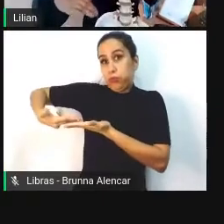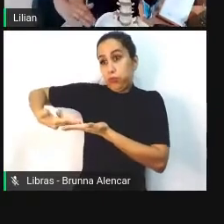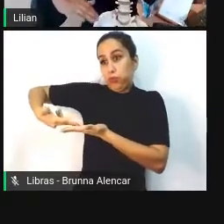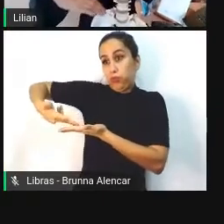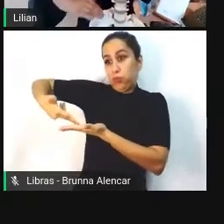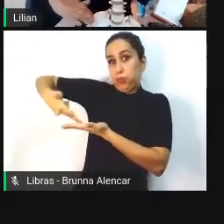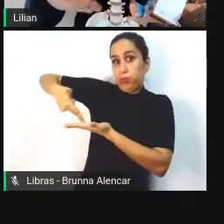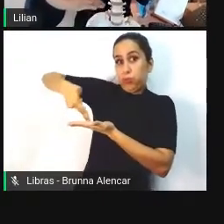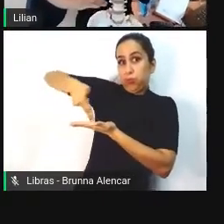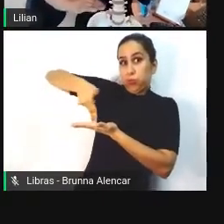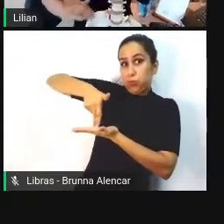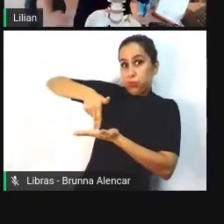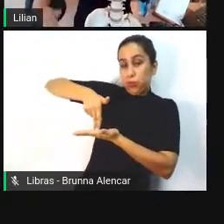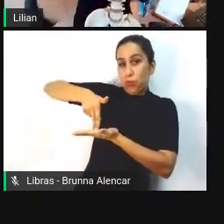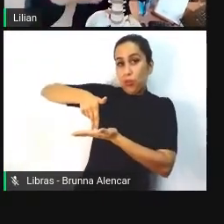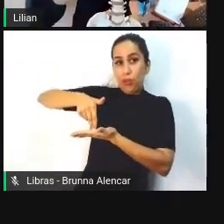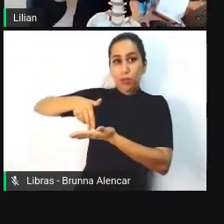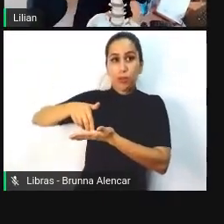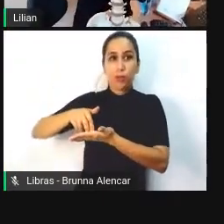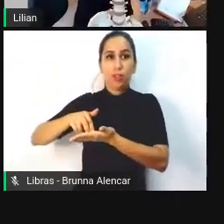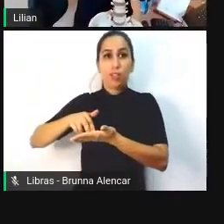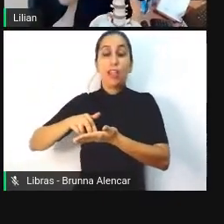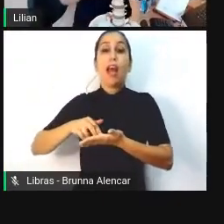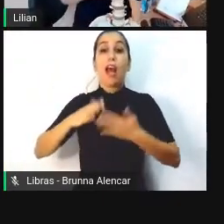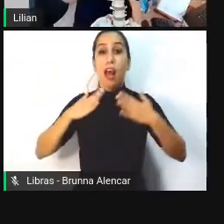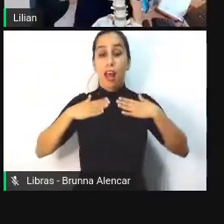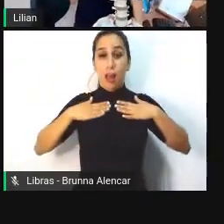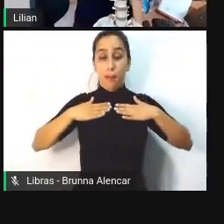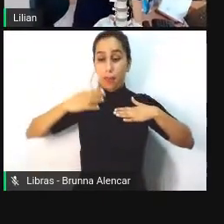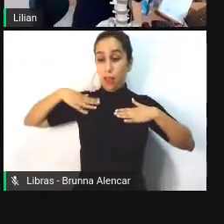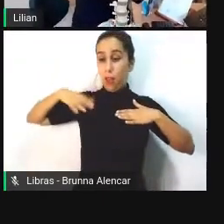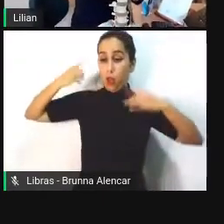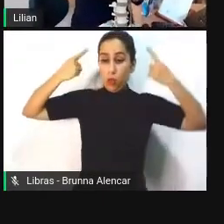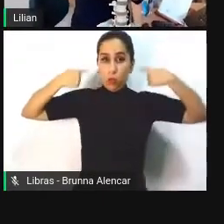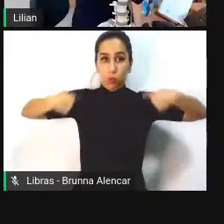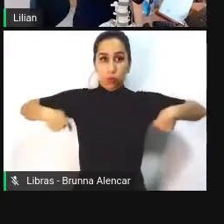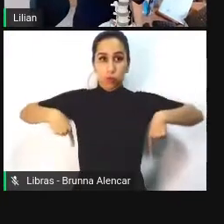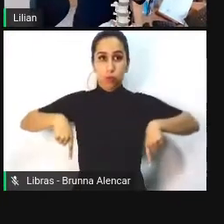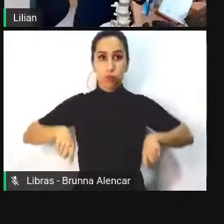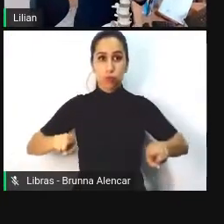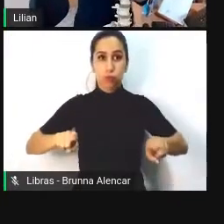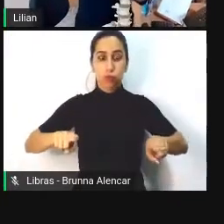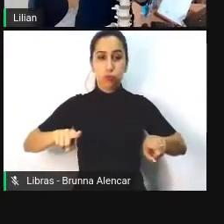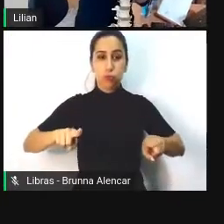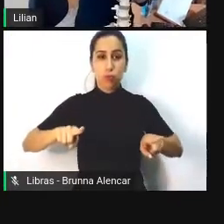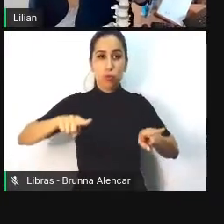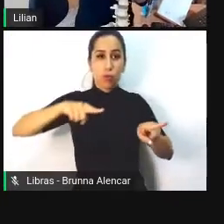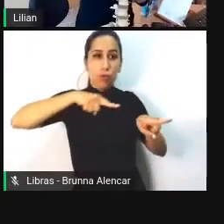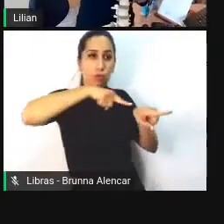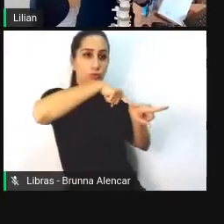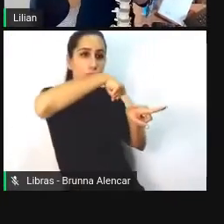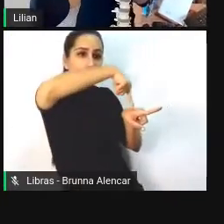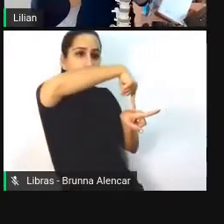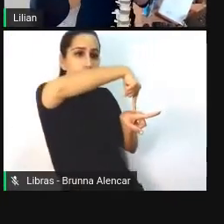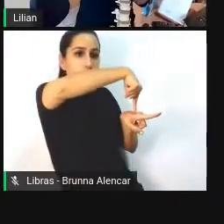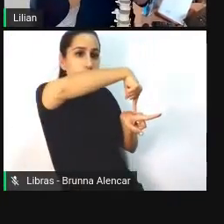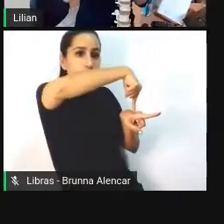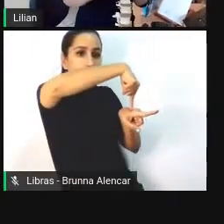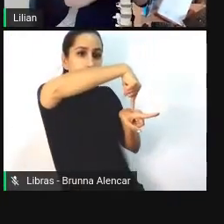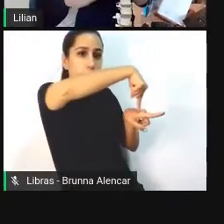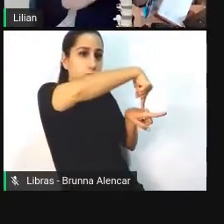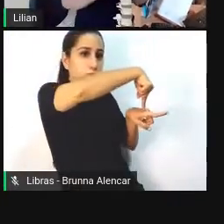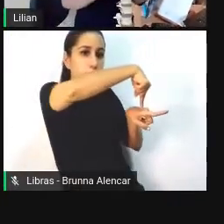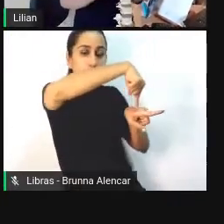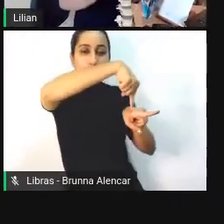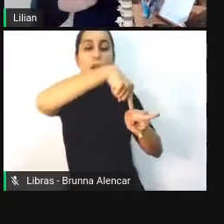graus, né, entre as minhas coxas e meu tronco, a pressão, a gravidade incide sobre os discos e a